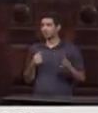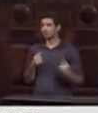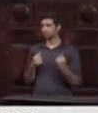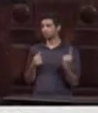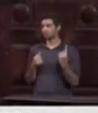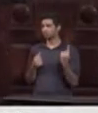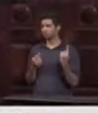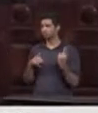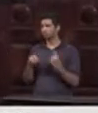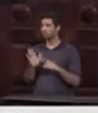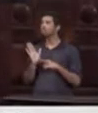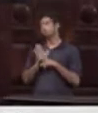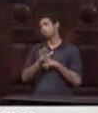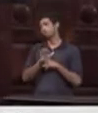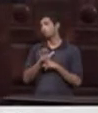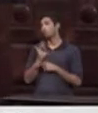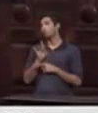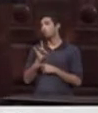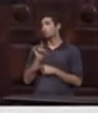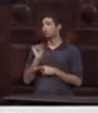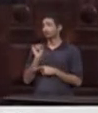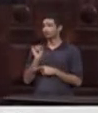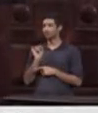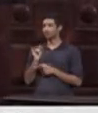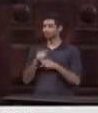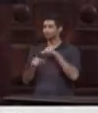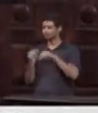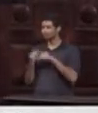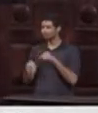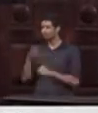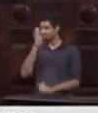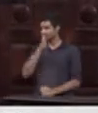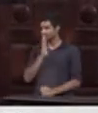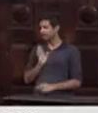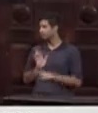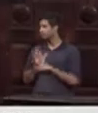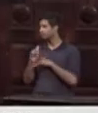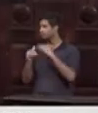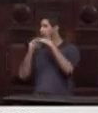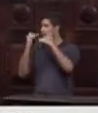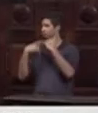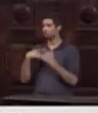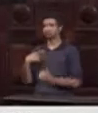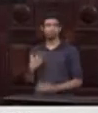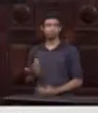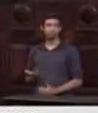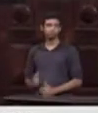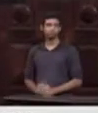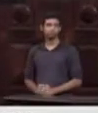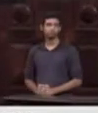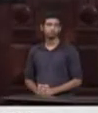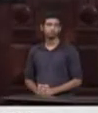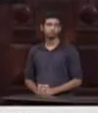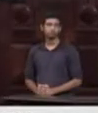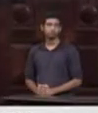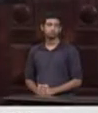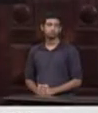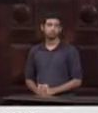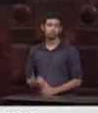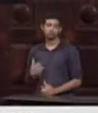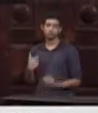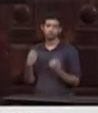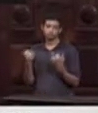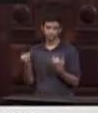apoiar as reformas importantes ao Brasil e permitir que nós façamos essa travessia. Eram essas considerações que eu queria